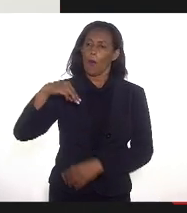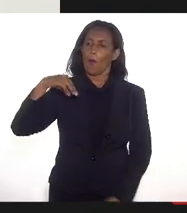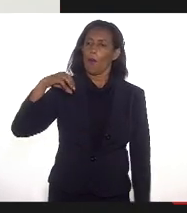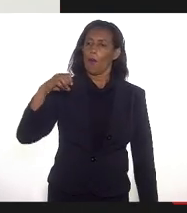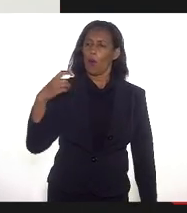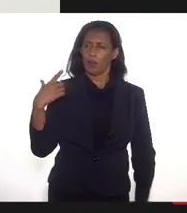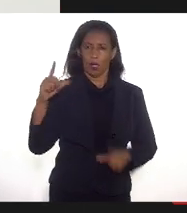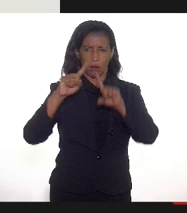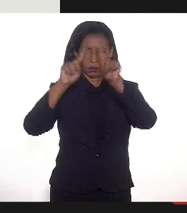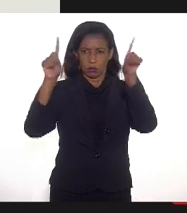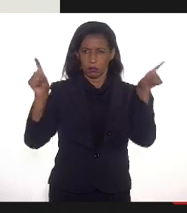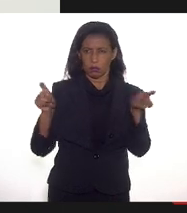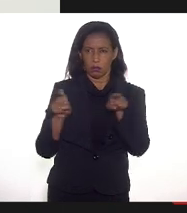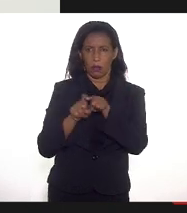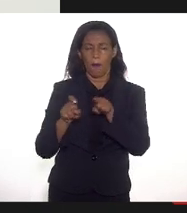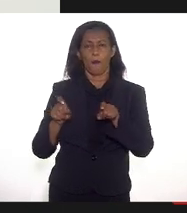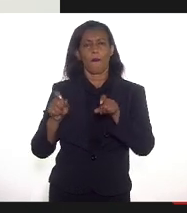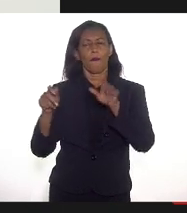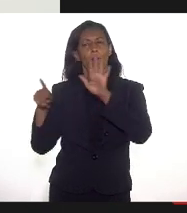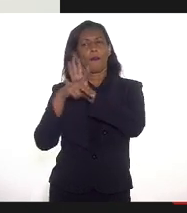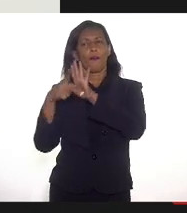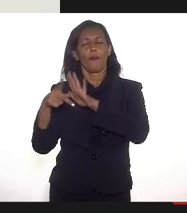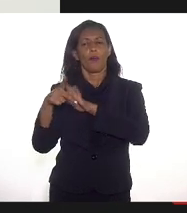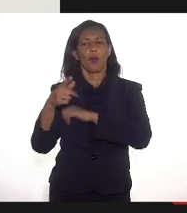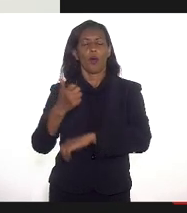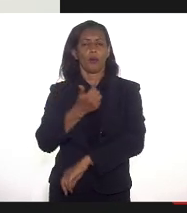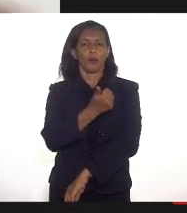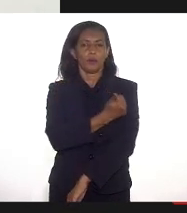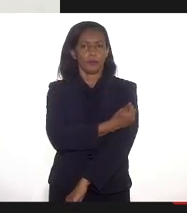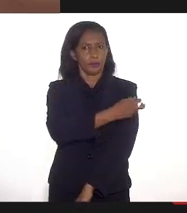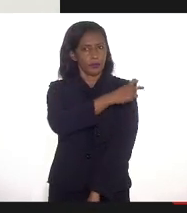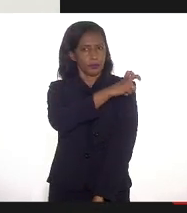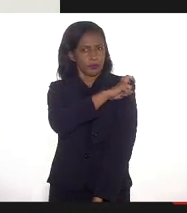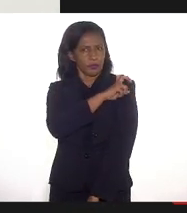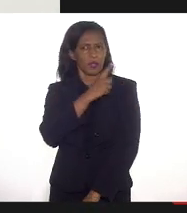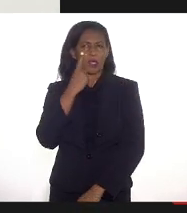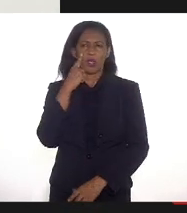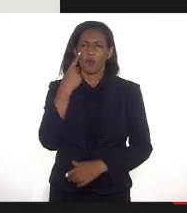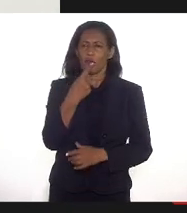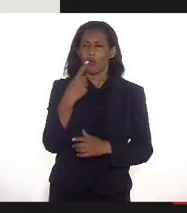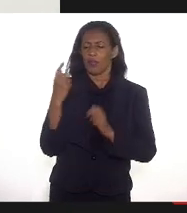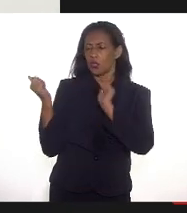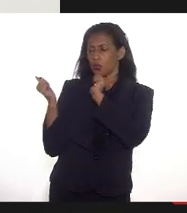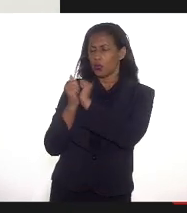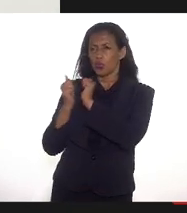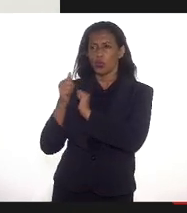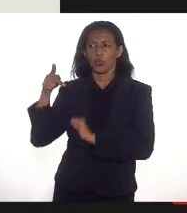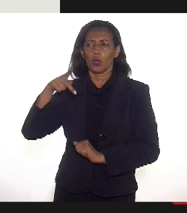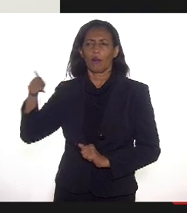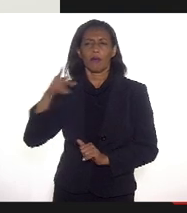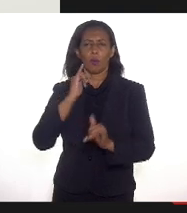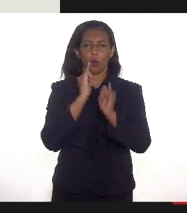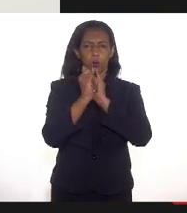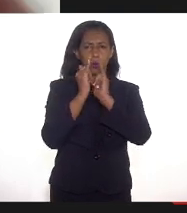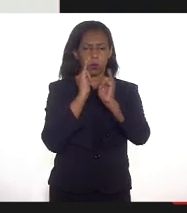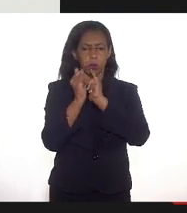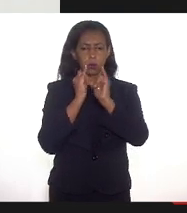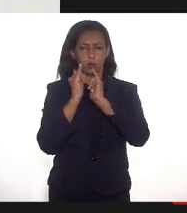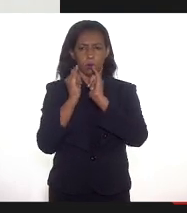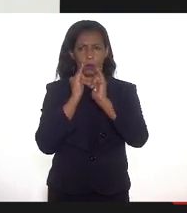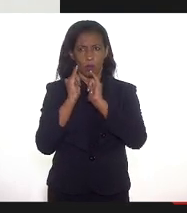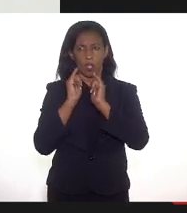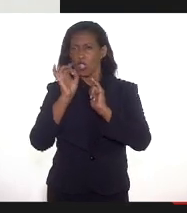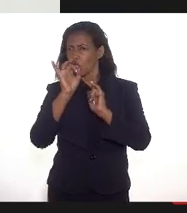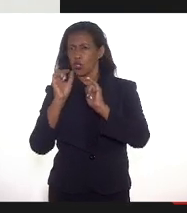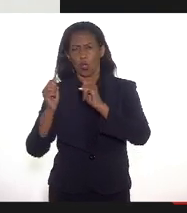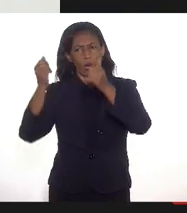o ensino fundamental e médio. E eu vou colher com a professora Márcia aqui, ela tem todos esses dados, eu vou passar. Eu queria só dar uma passada